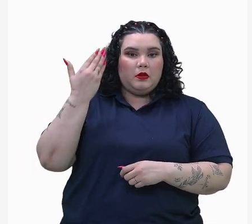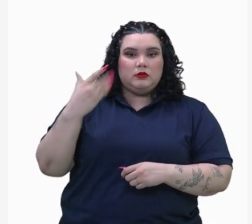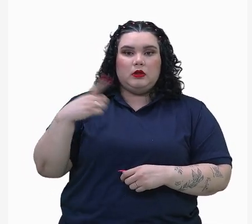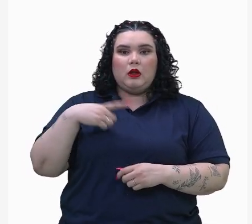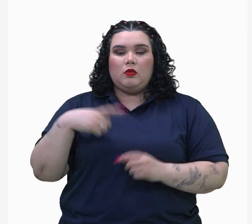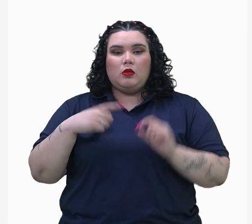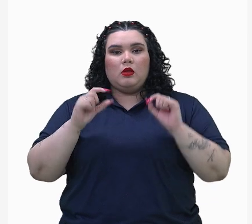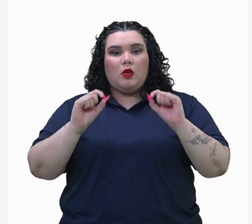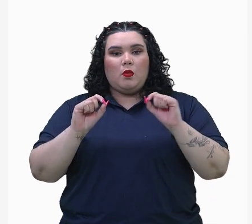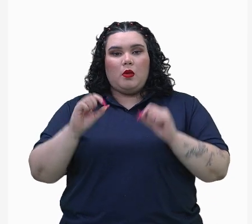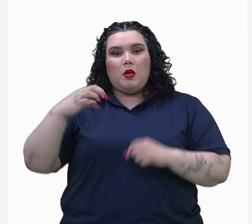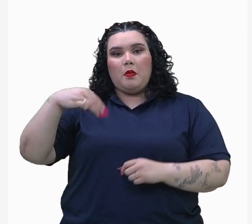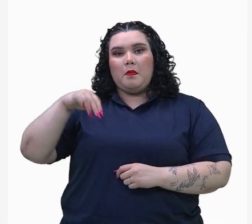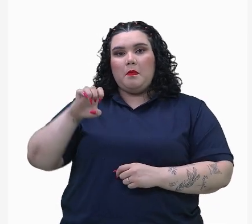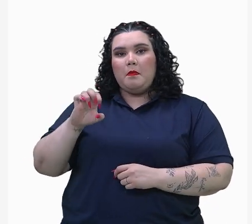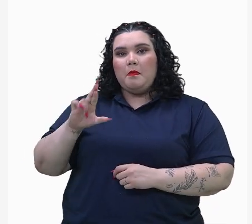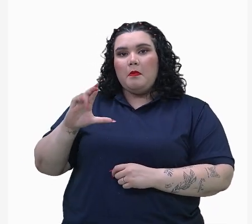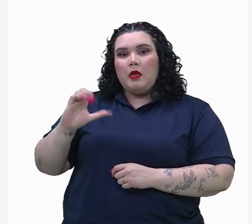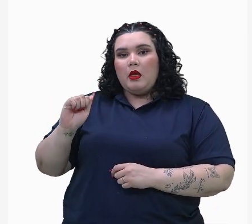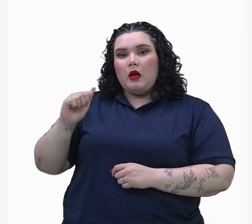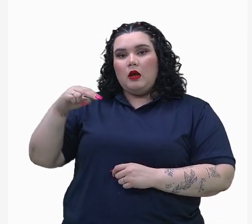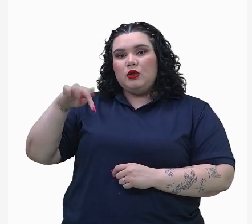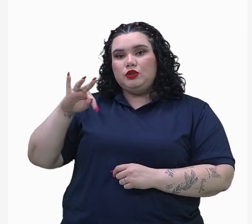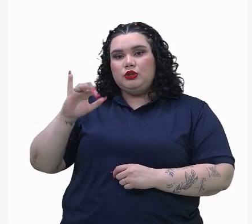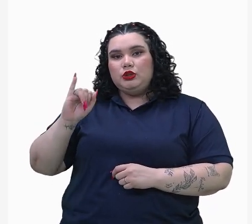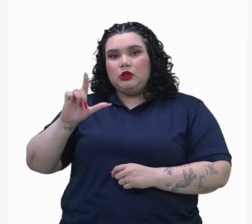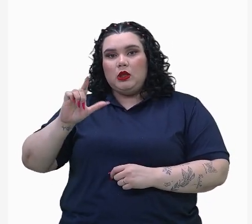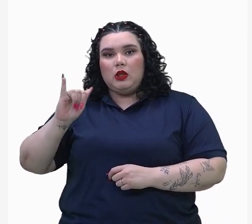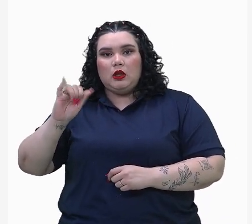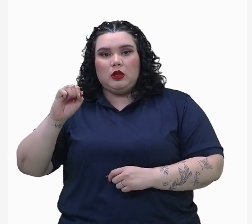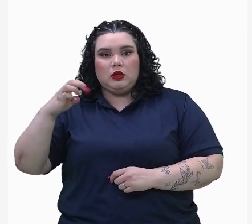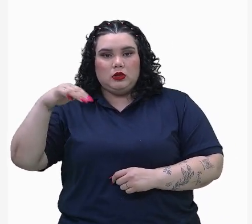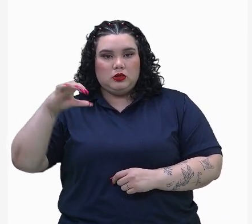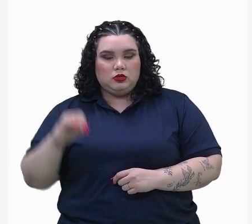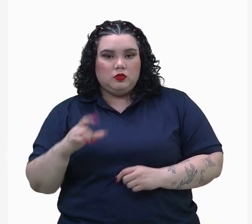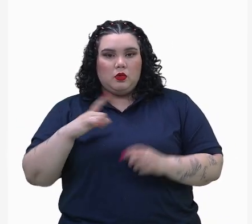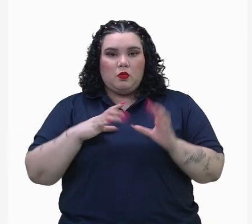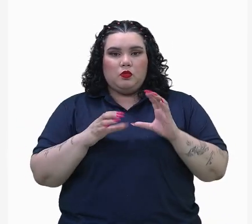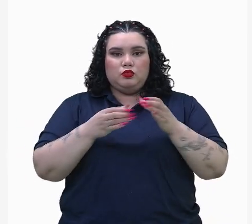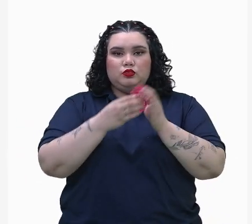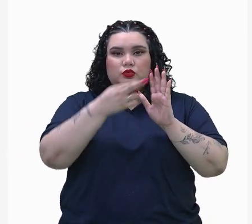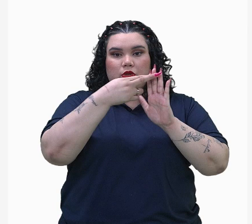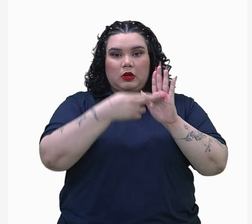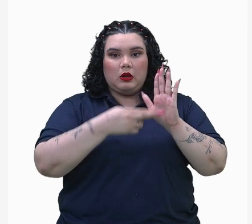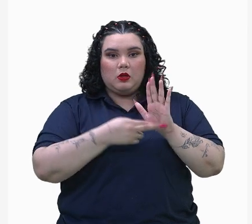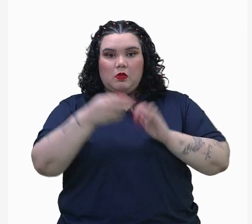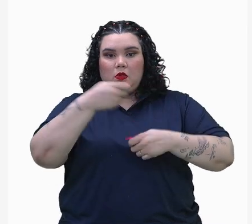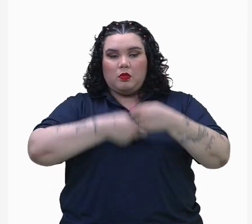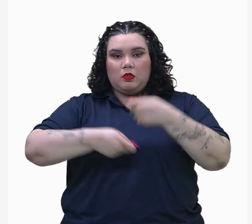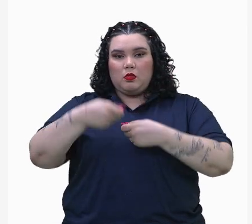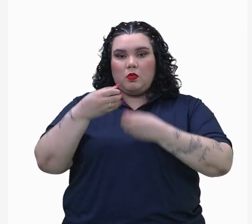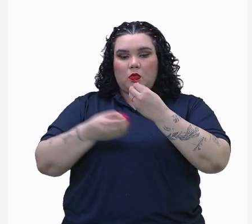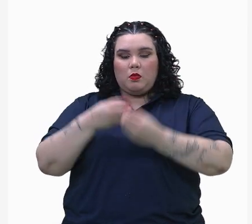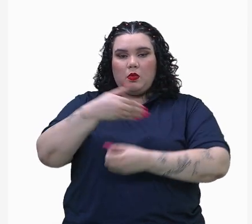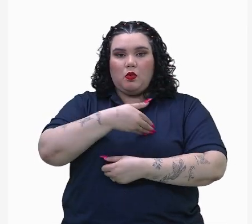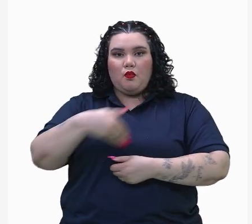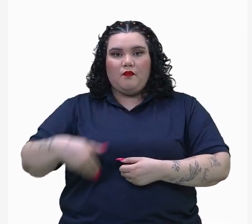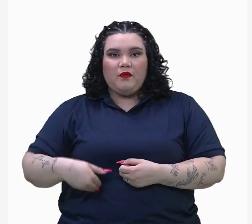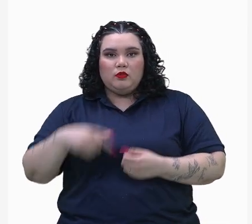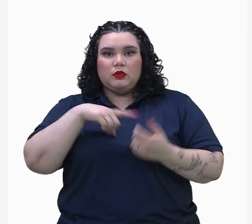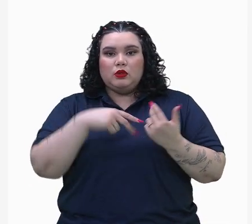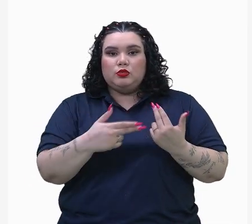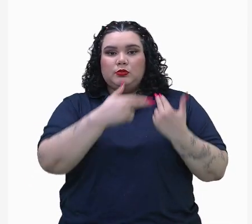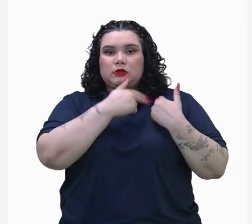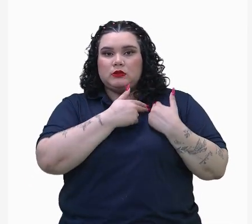mercantilismo, um conjunto de normas econômicas onde o Estado organizava e intervinha na economia.